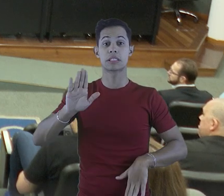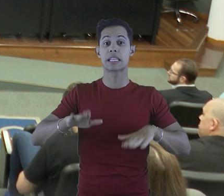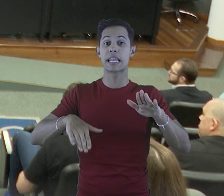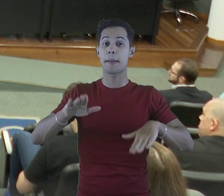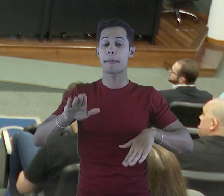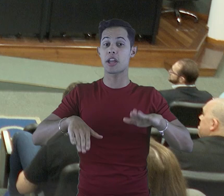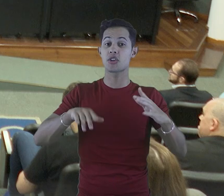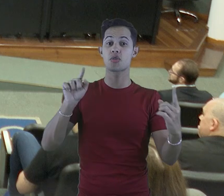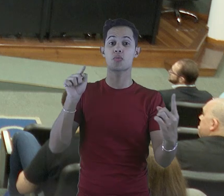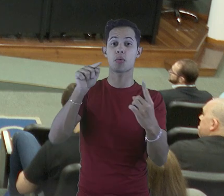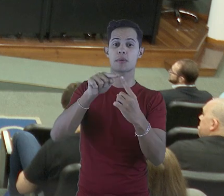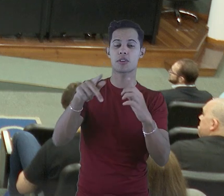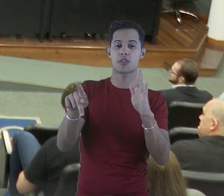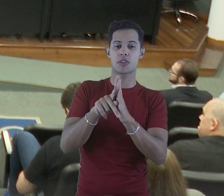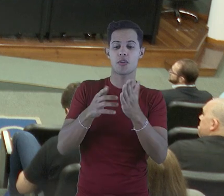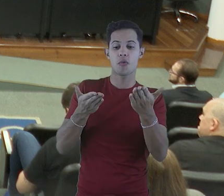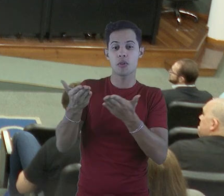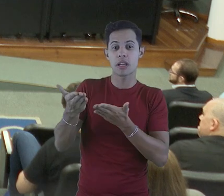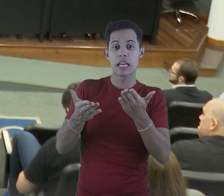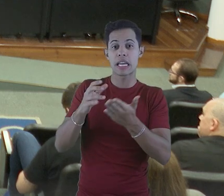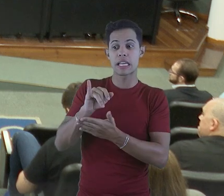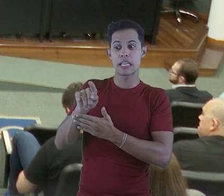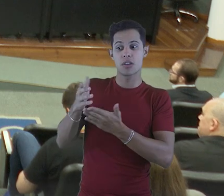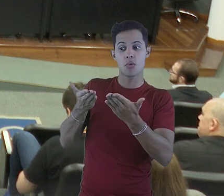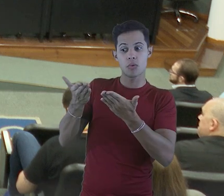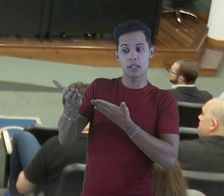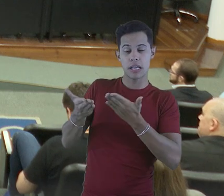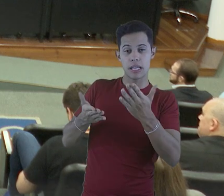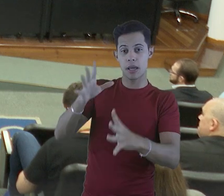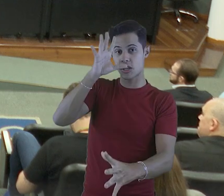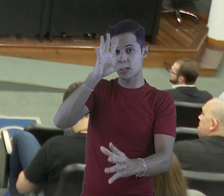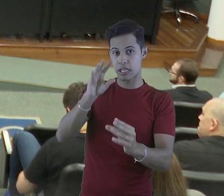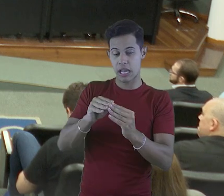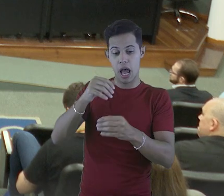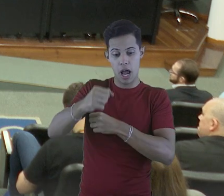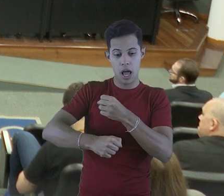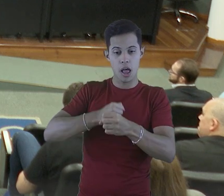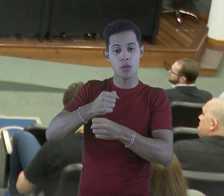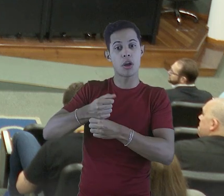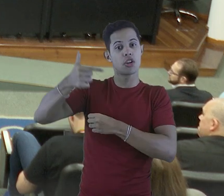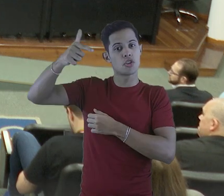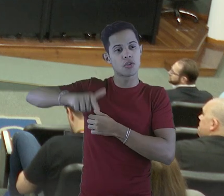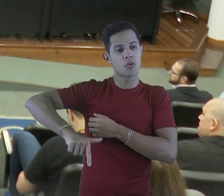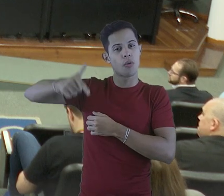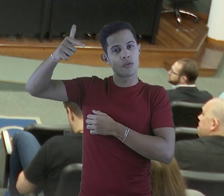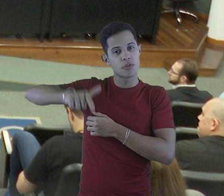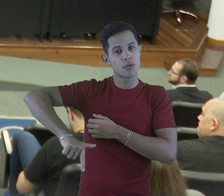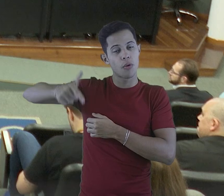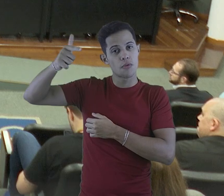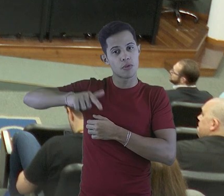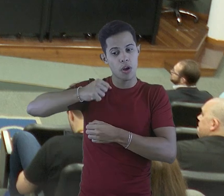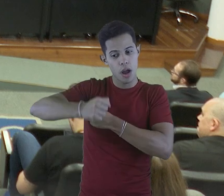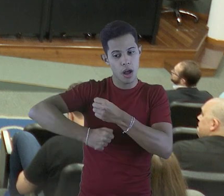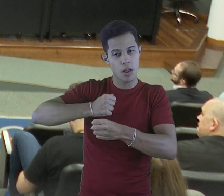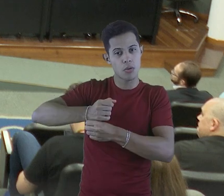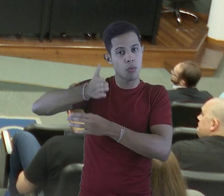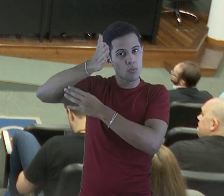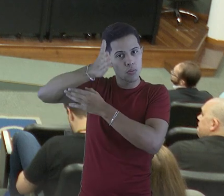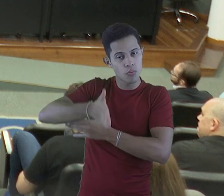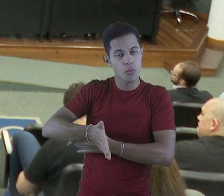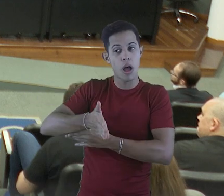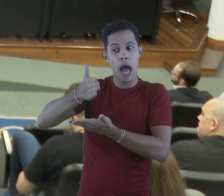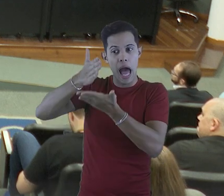depende depende depende da finalidade do tratamento se esse tratamento cessar todo ano e você tiver que retomar a informação todo ano